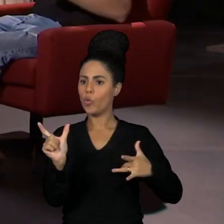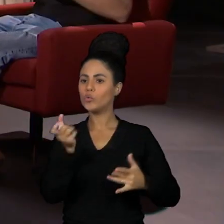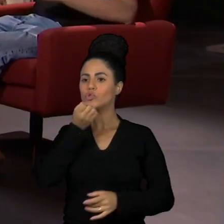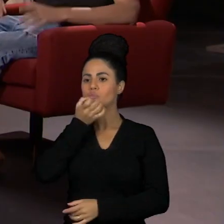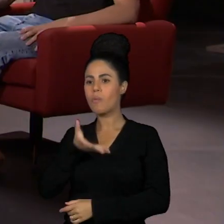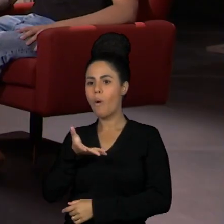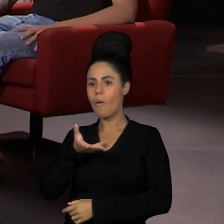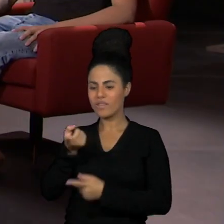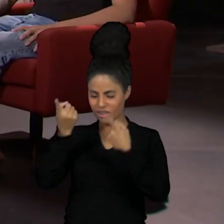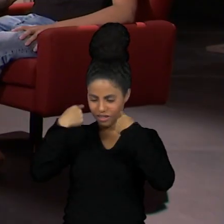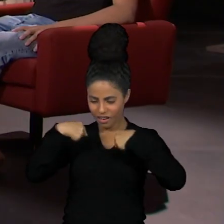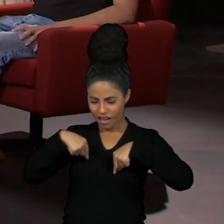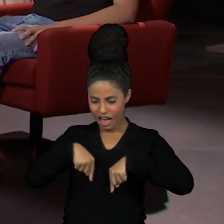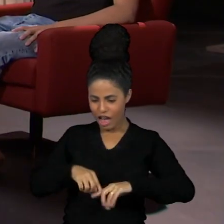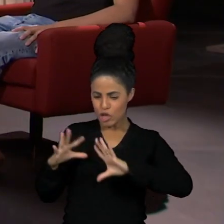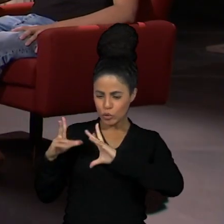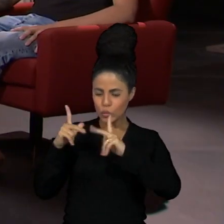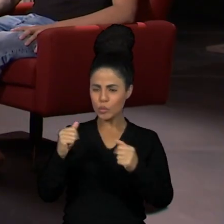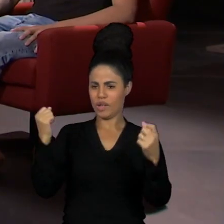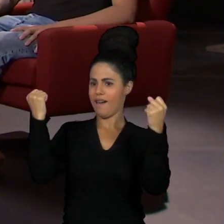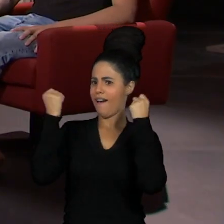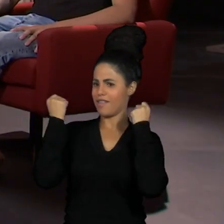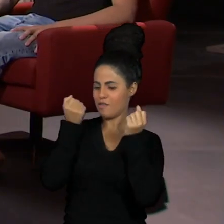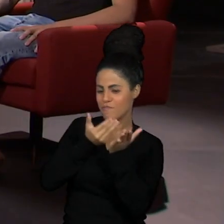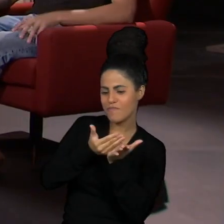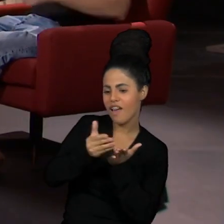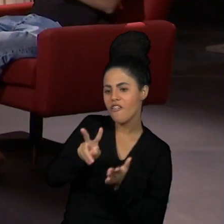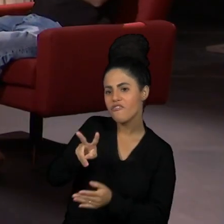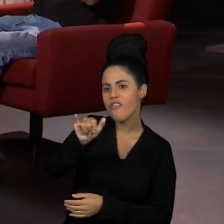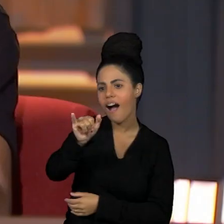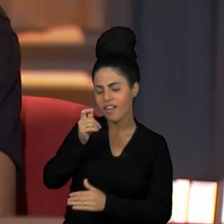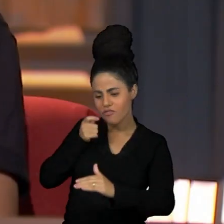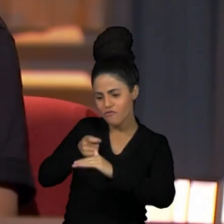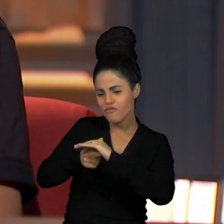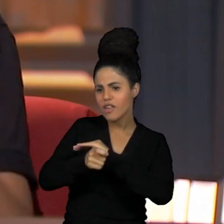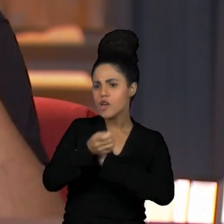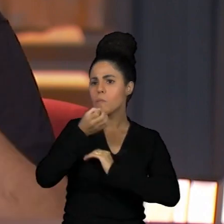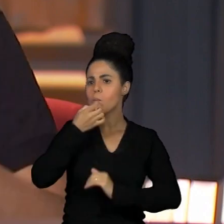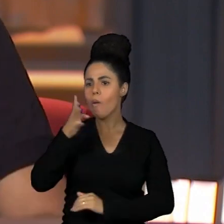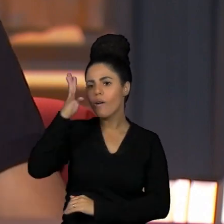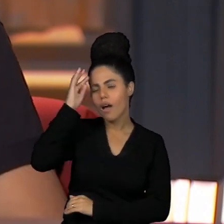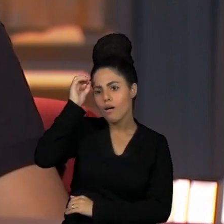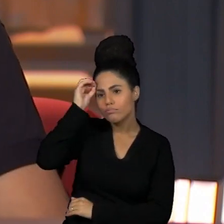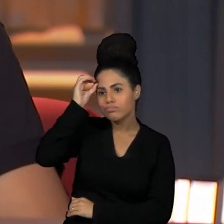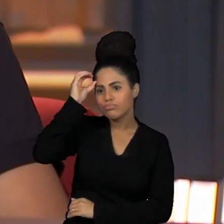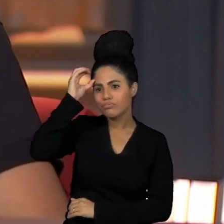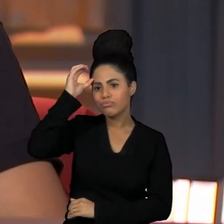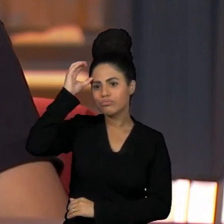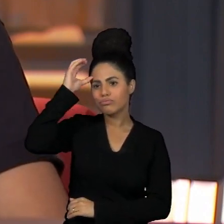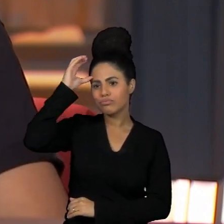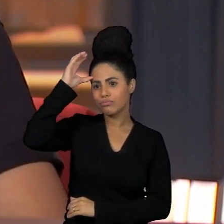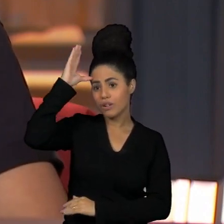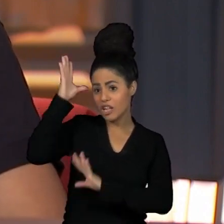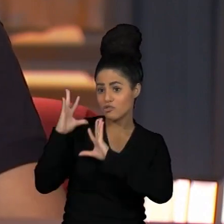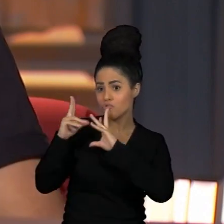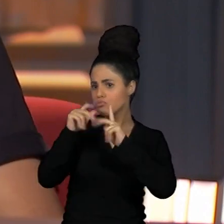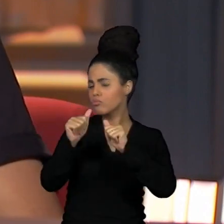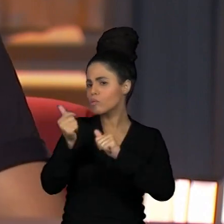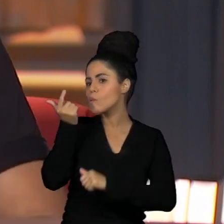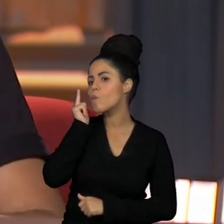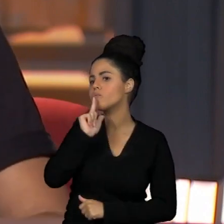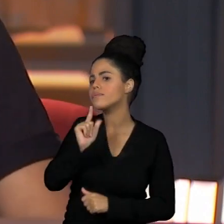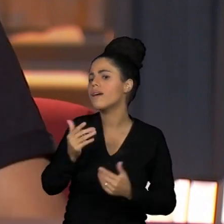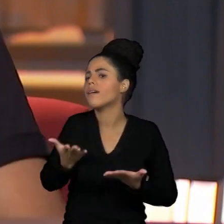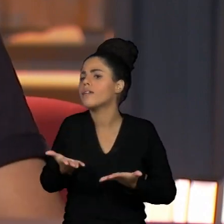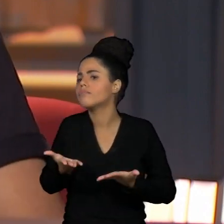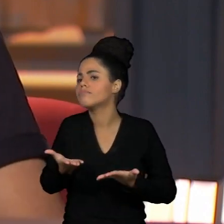mais da hora, você começa a ir para academia, você começa a investir mais em conhecimento, que é a parte intelectual. né? Você começa a